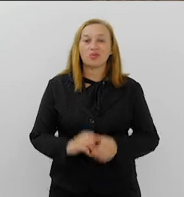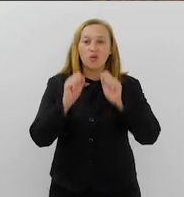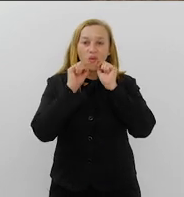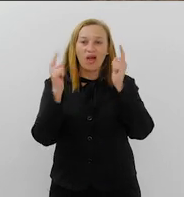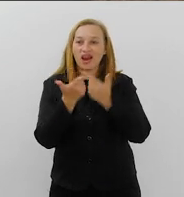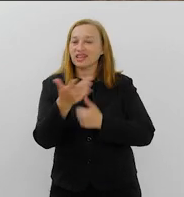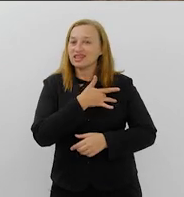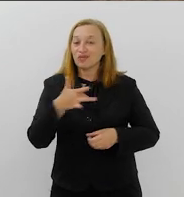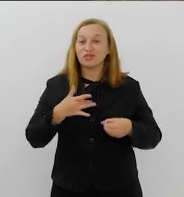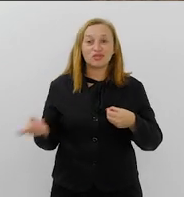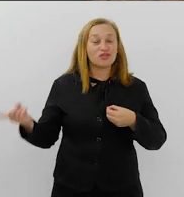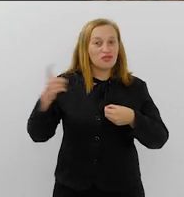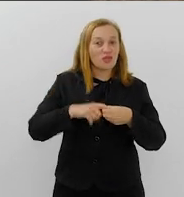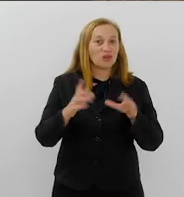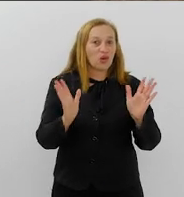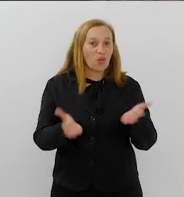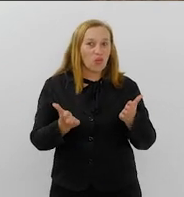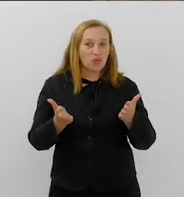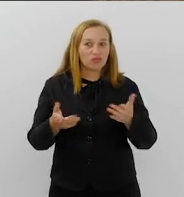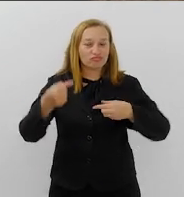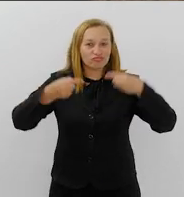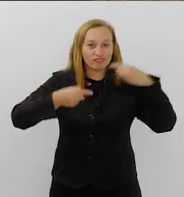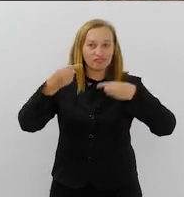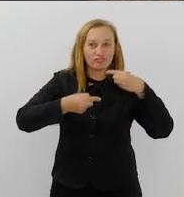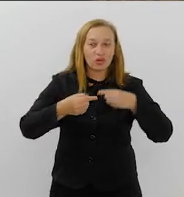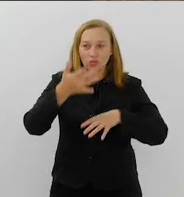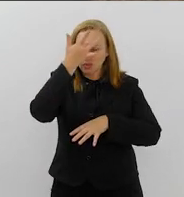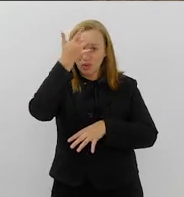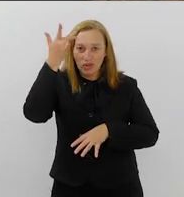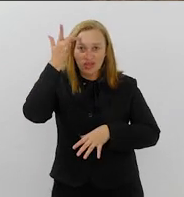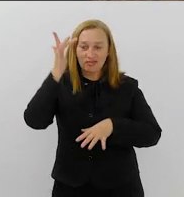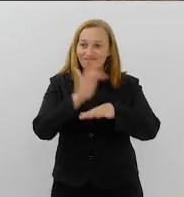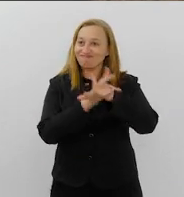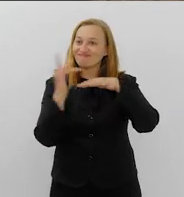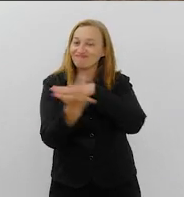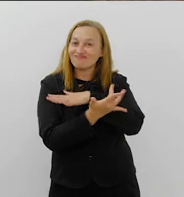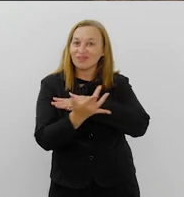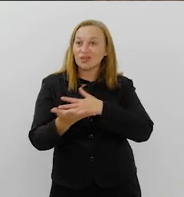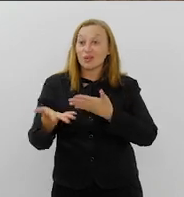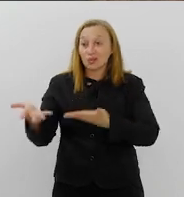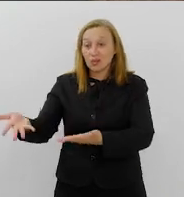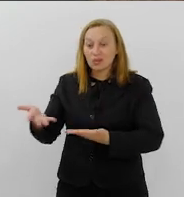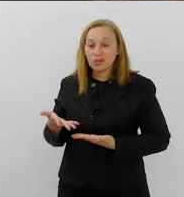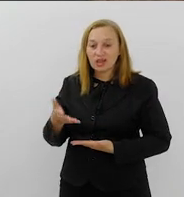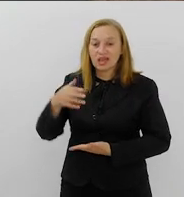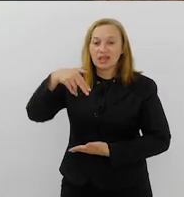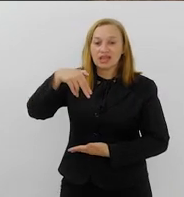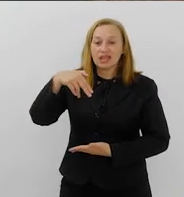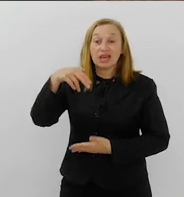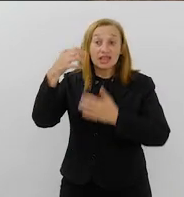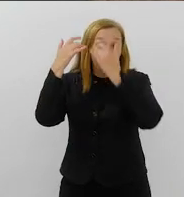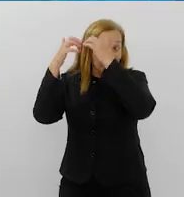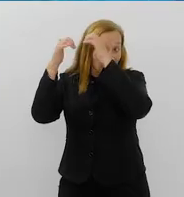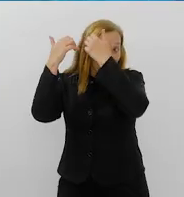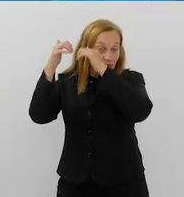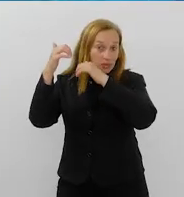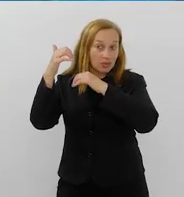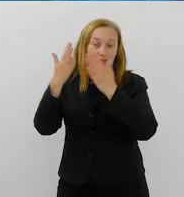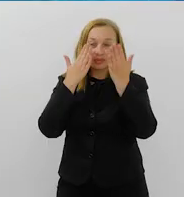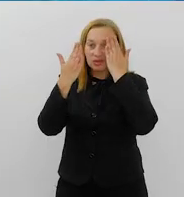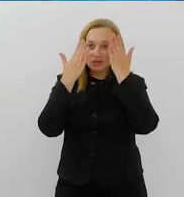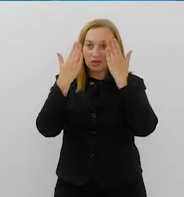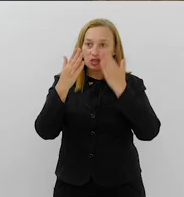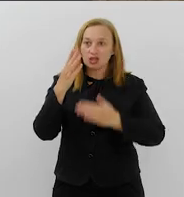O Alerj Saúde está de volta e hoje debate o tema saúde mental e as redes sociais. Nossa convidada é a neuropsicóloga Joana